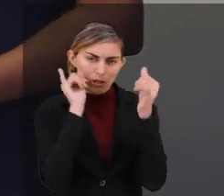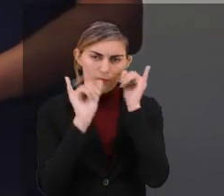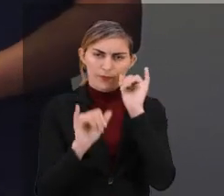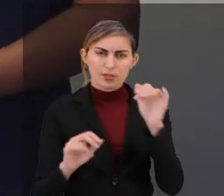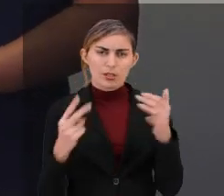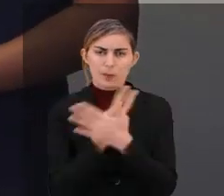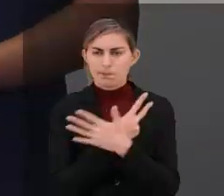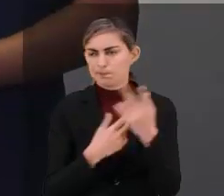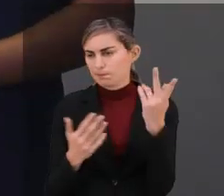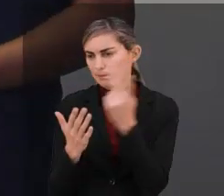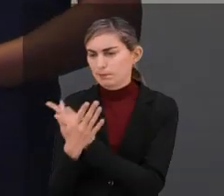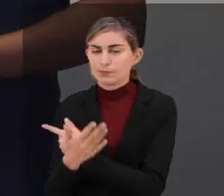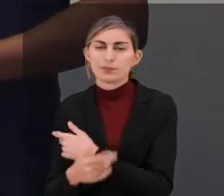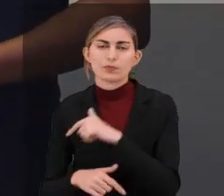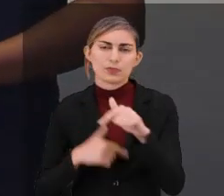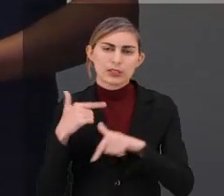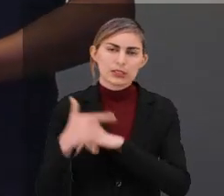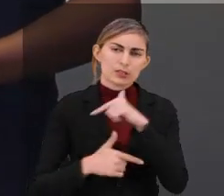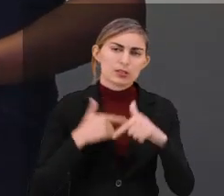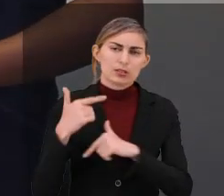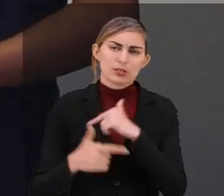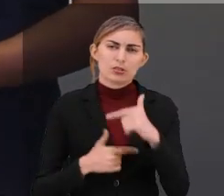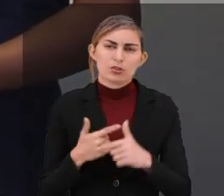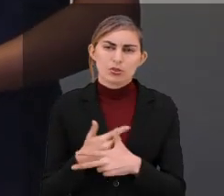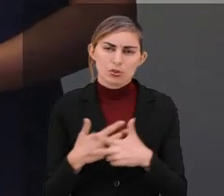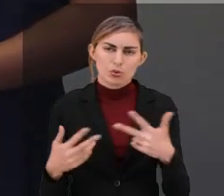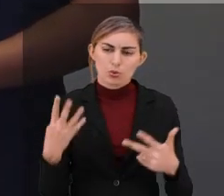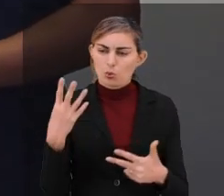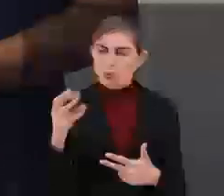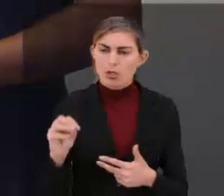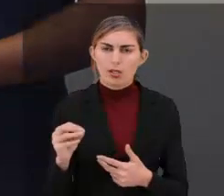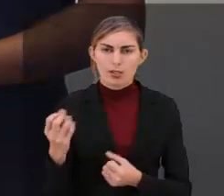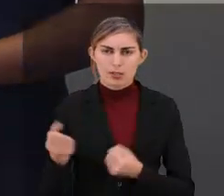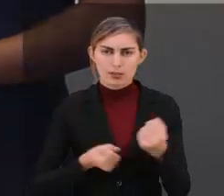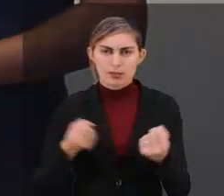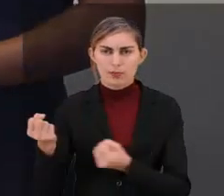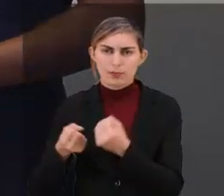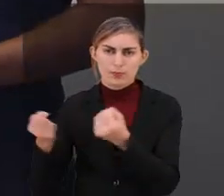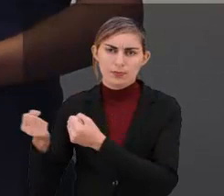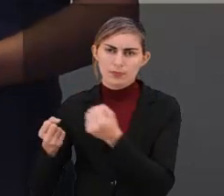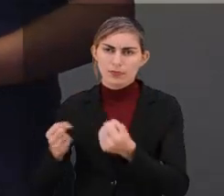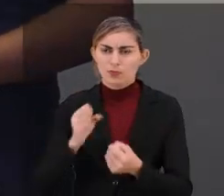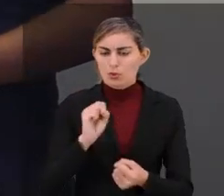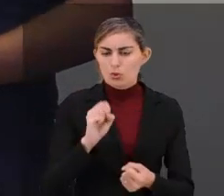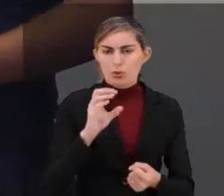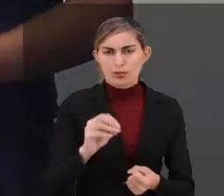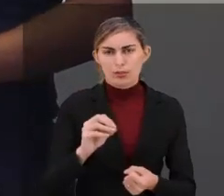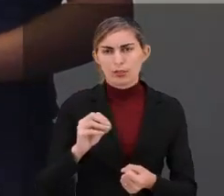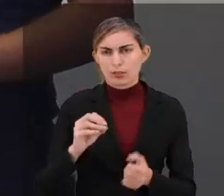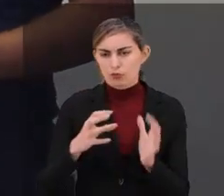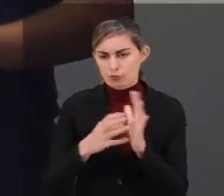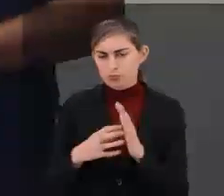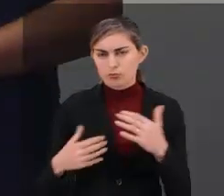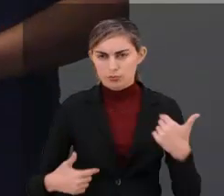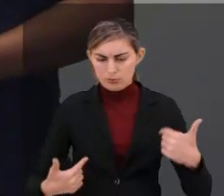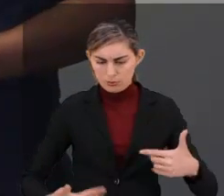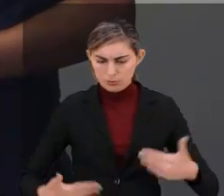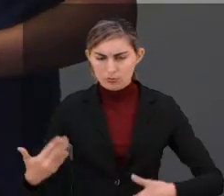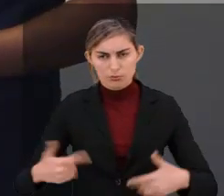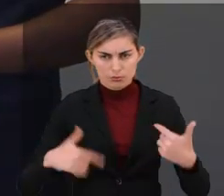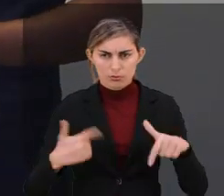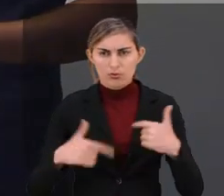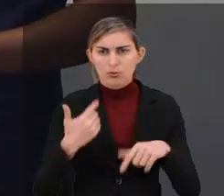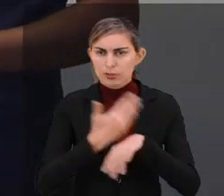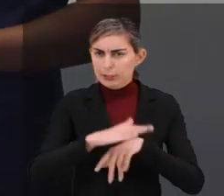acidentes. Nós trabalhamos com 40 veículos hoje na operação, são 80 funcionários, todos eles são treinados. A